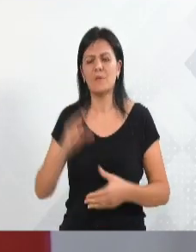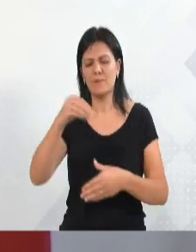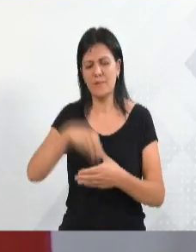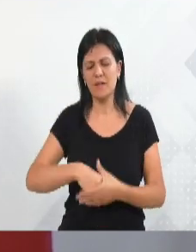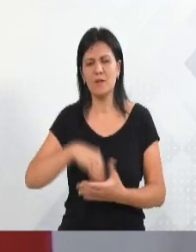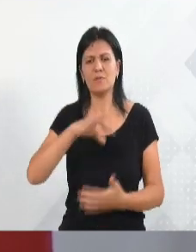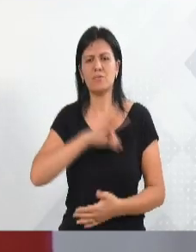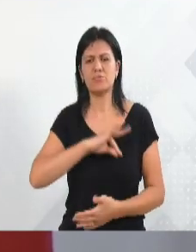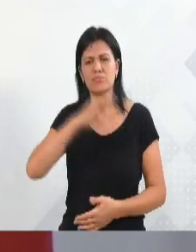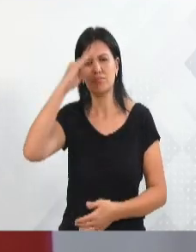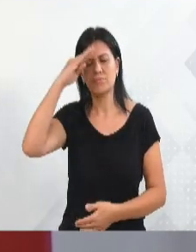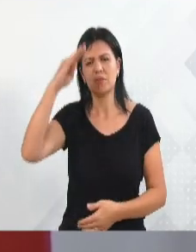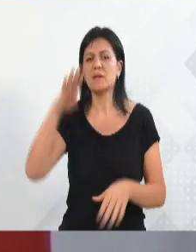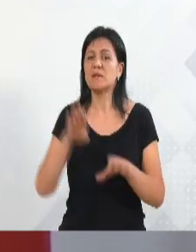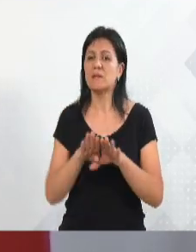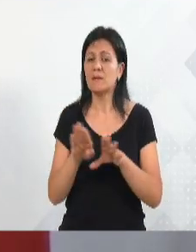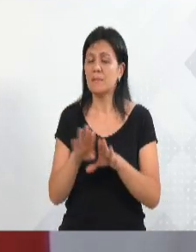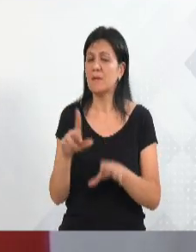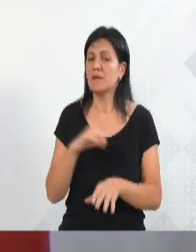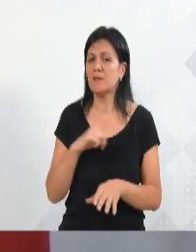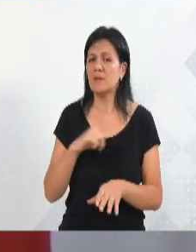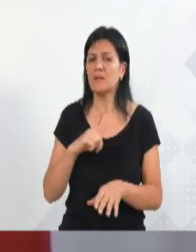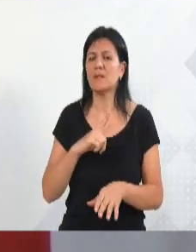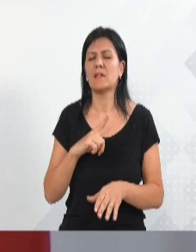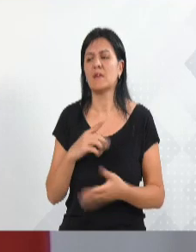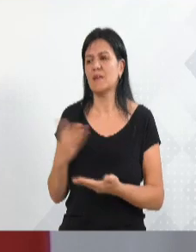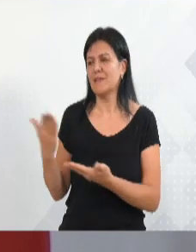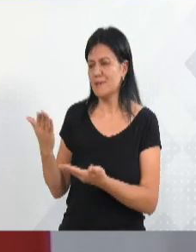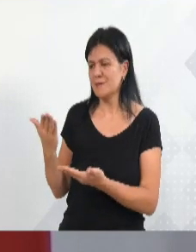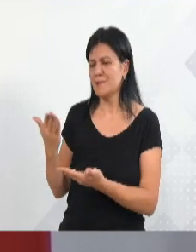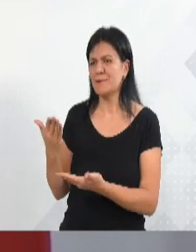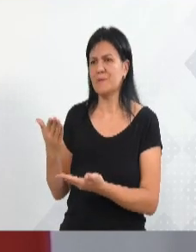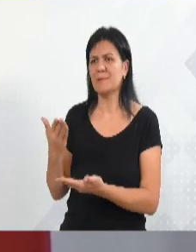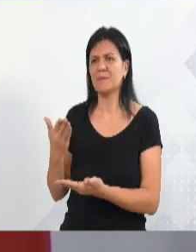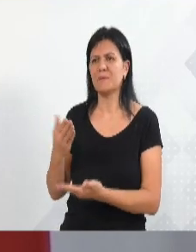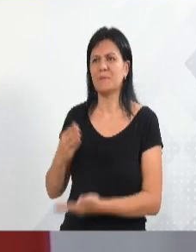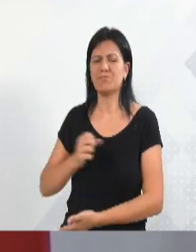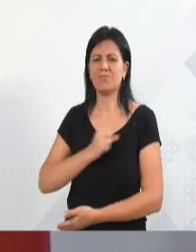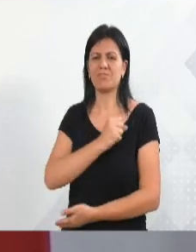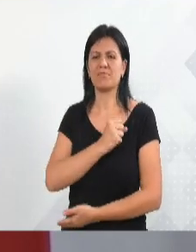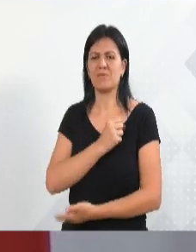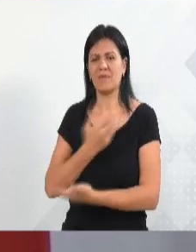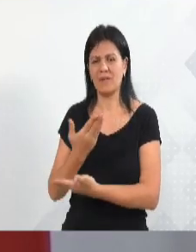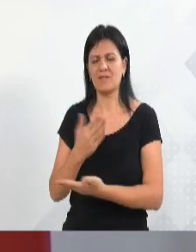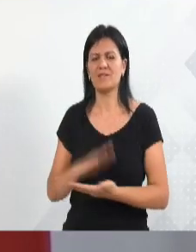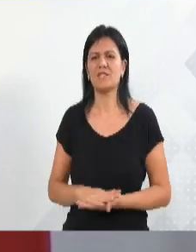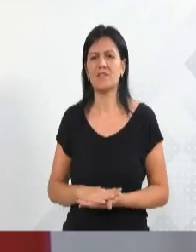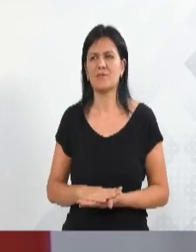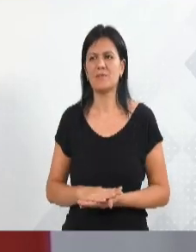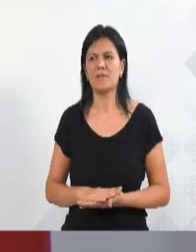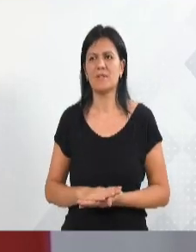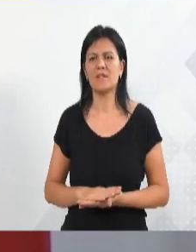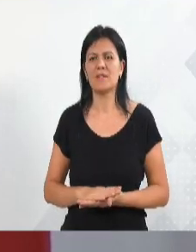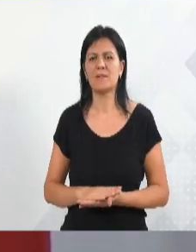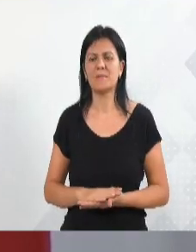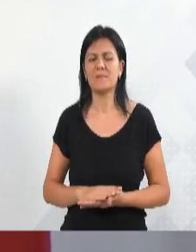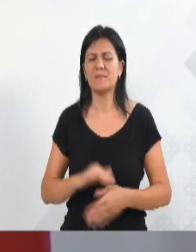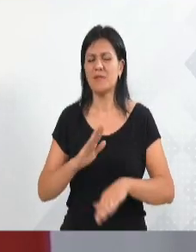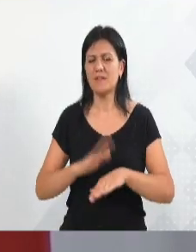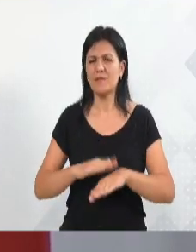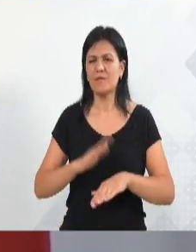Polícia Militar, também tem o sargento Walker, esse além do seu ofício normal